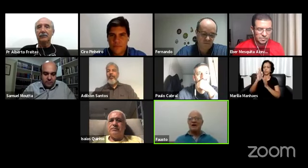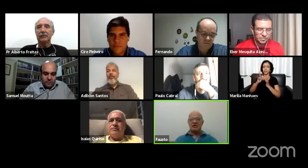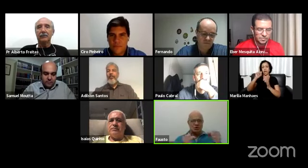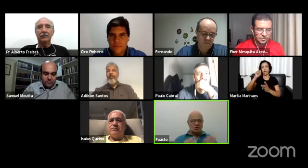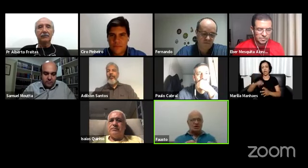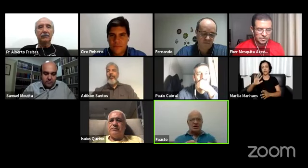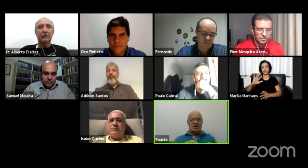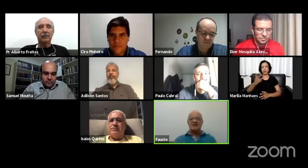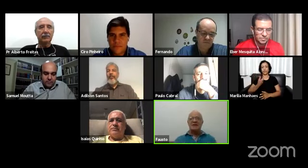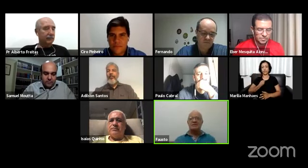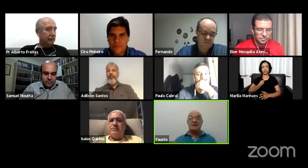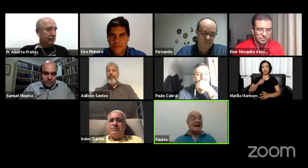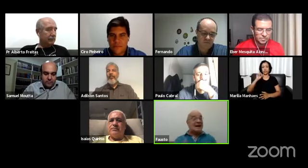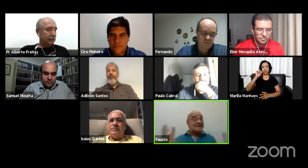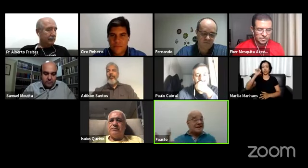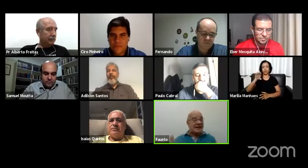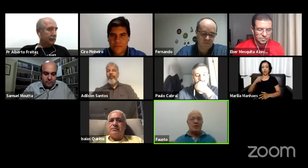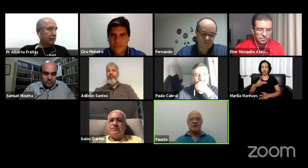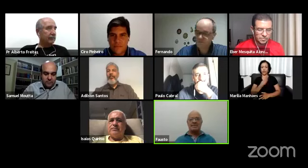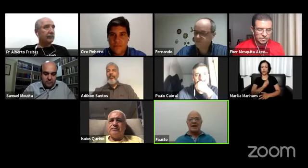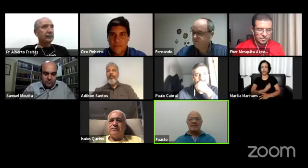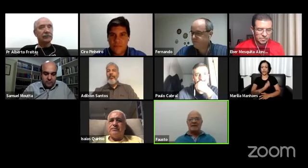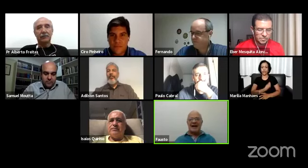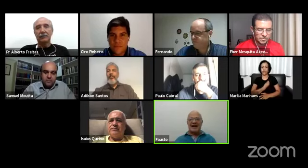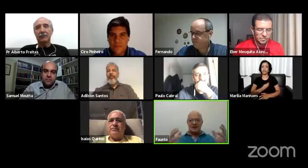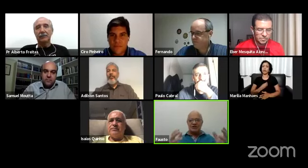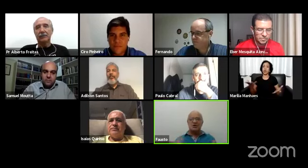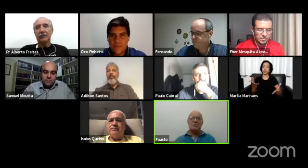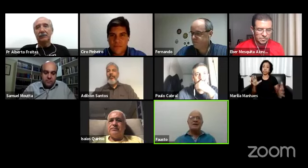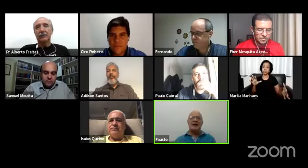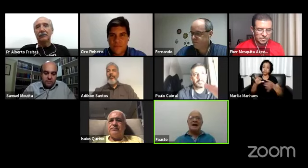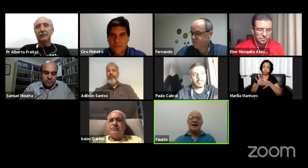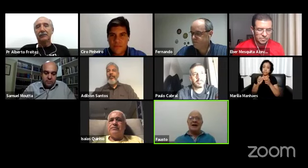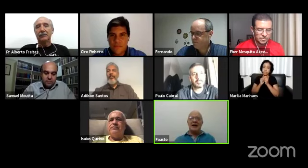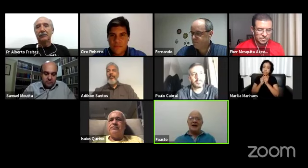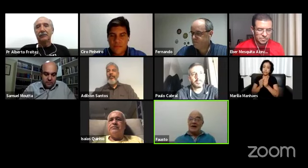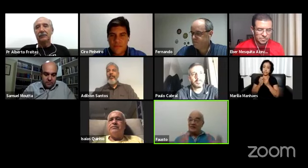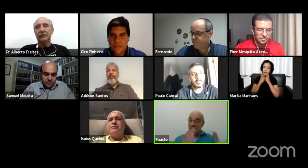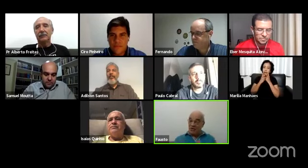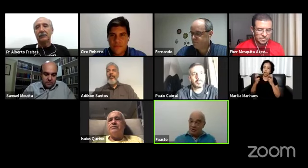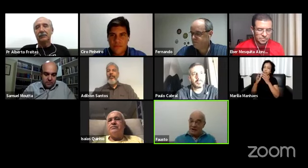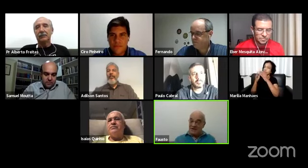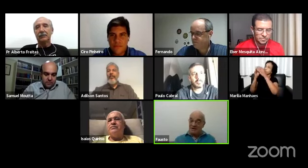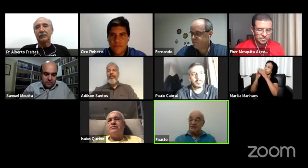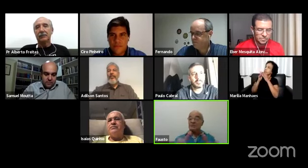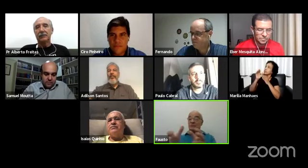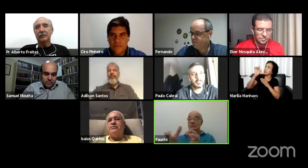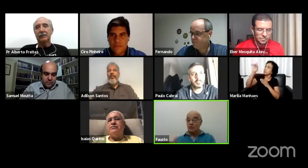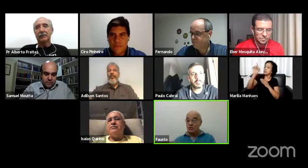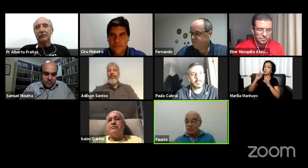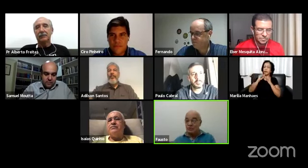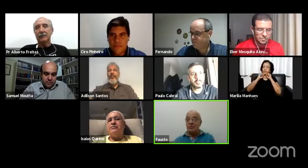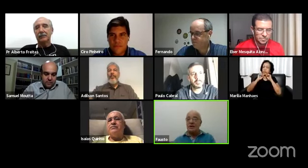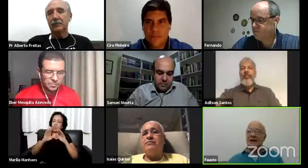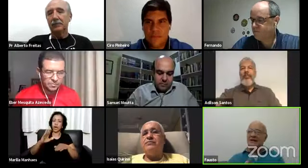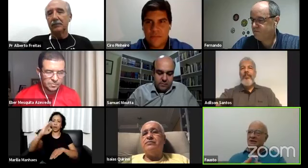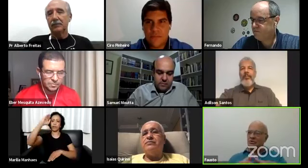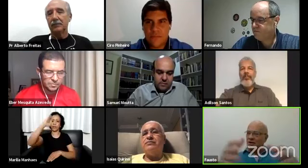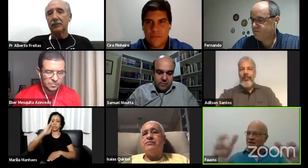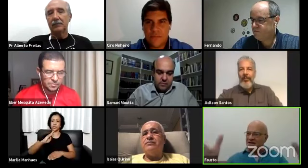pessoal, juntos nós estamos para esse clamor, para esta súplica em favor do Brasil, do